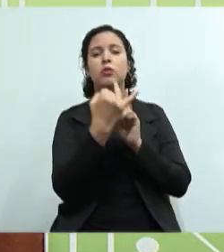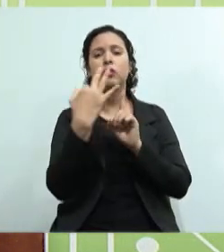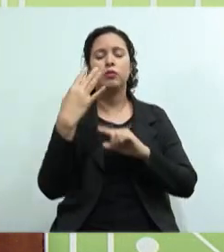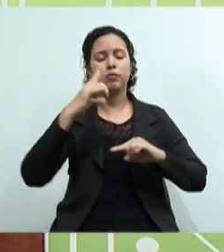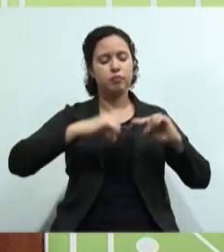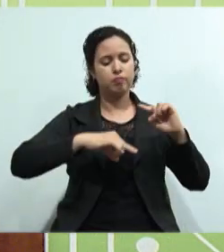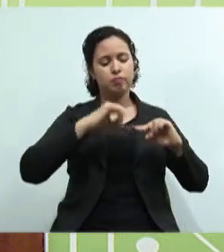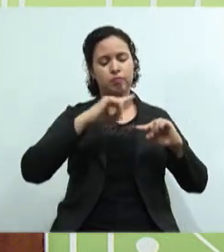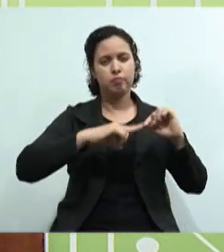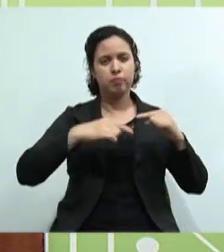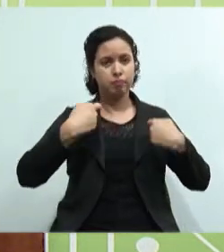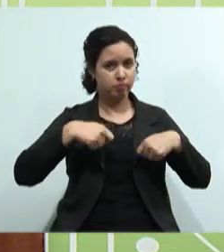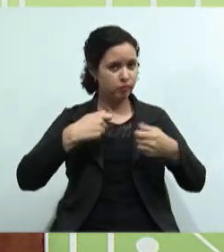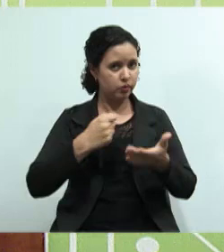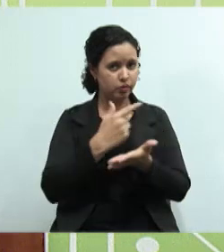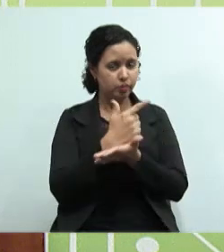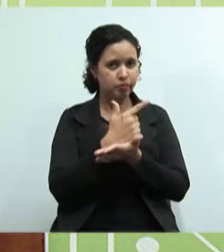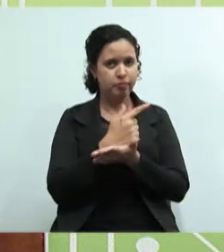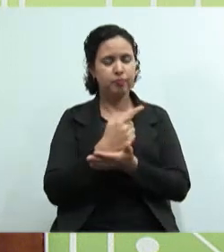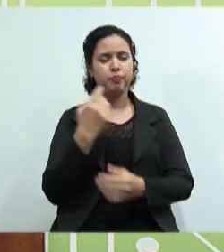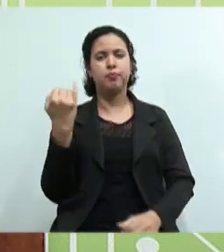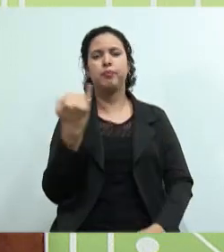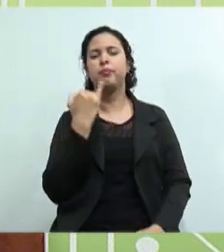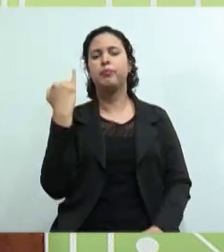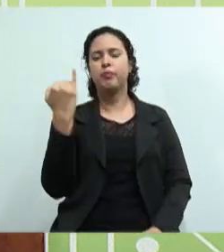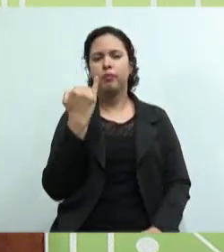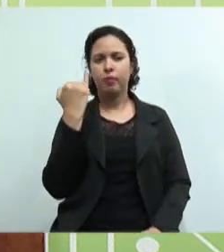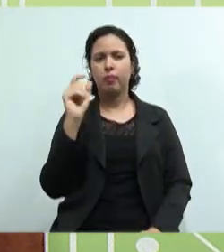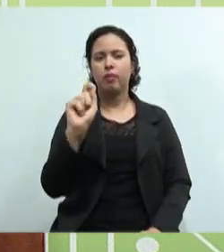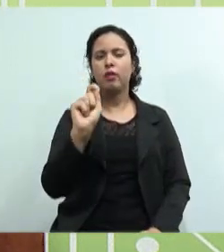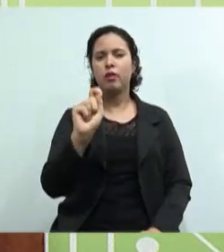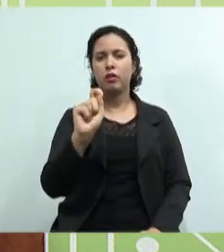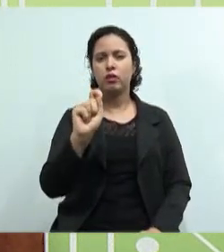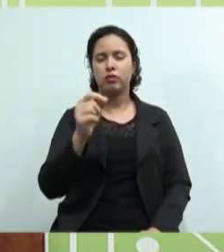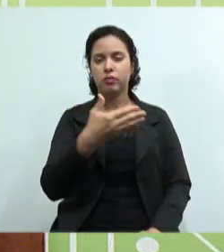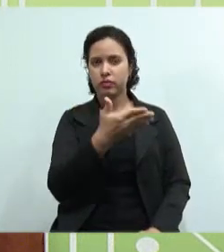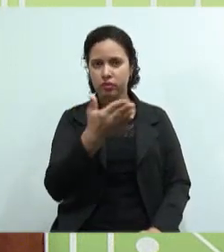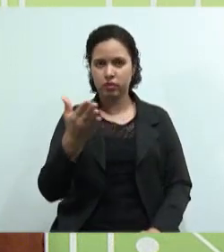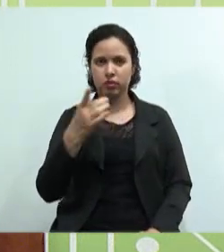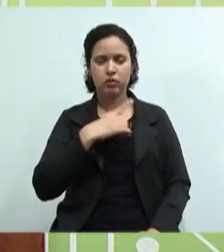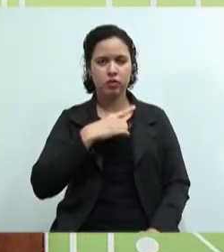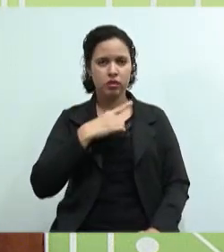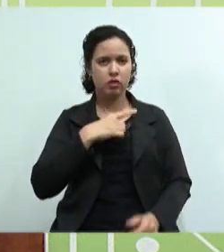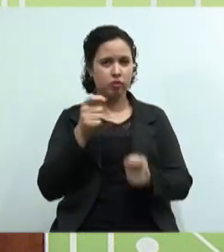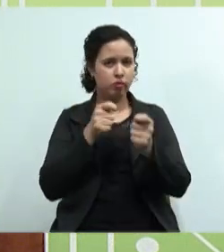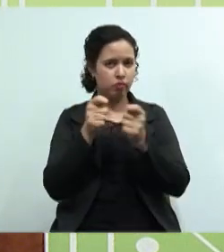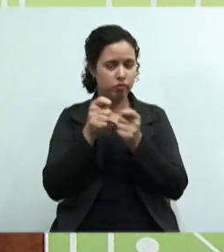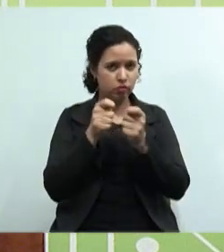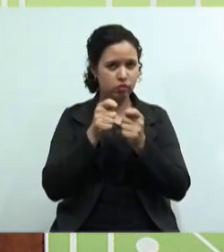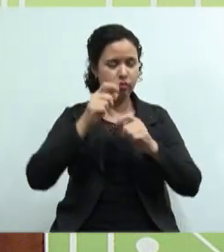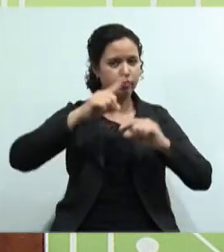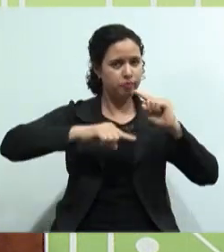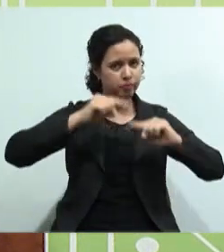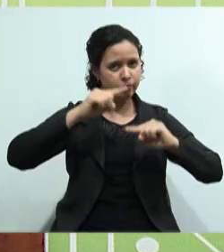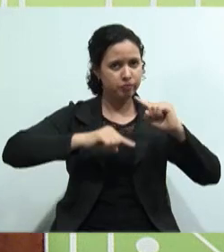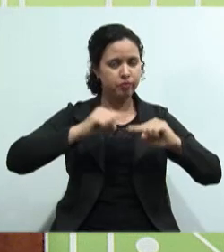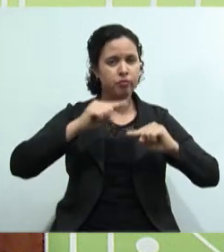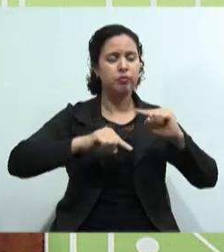adquirir, tá certo? Então, é importante, é relevante você ter esse controle de